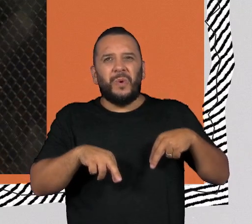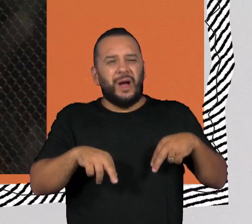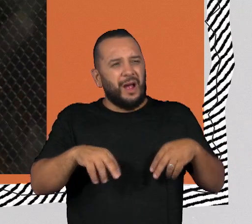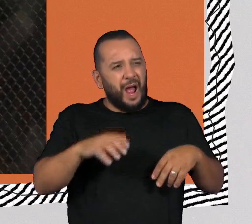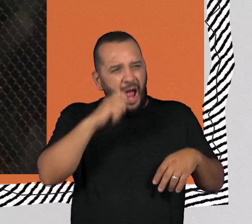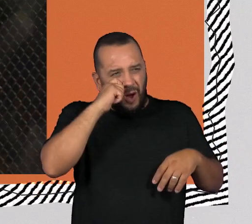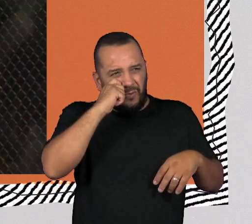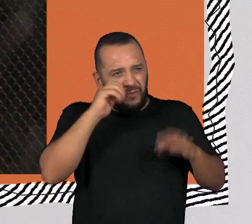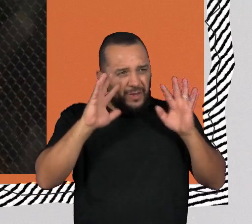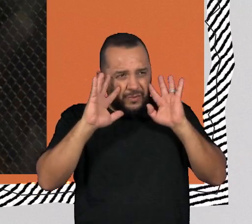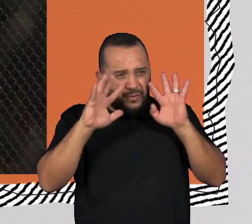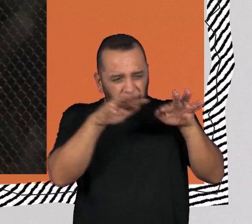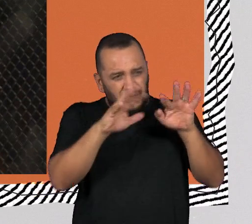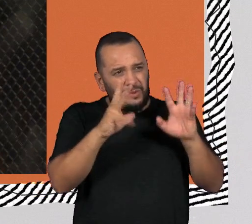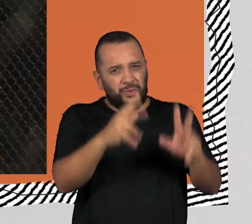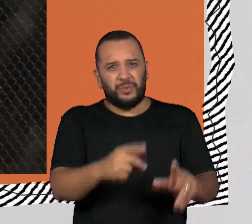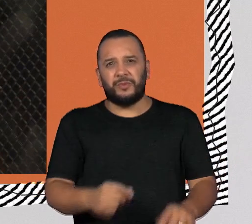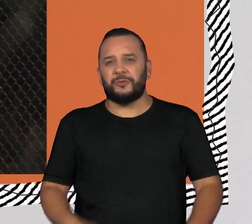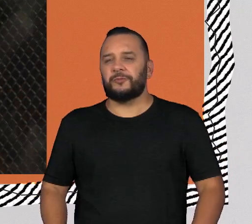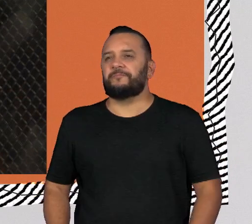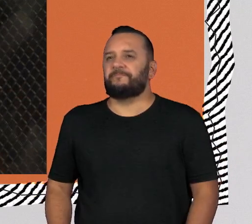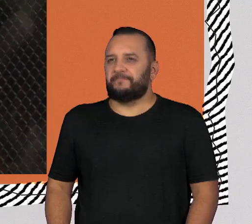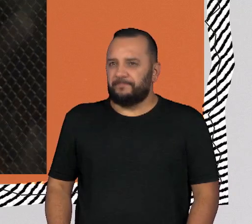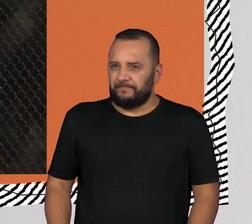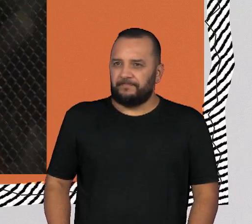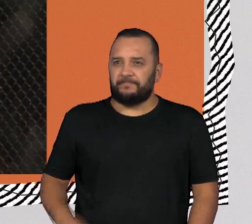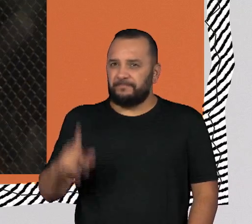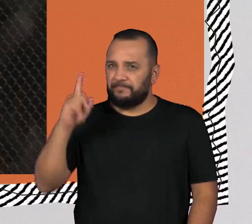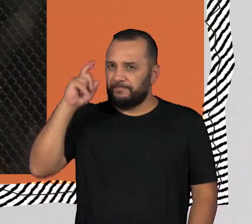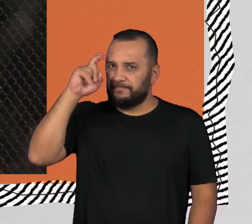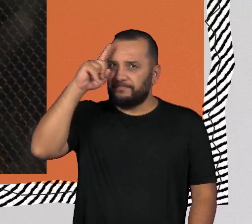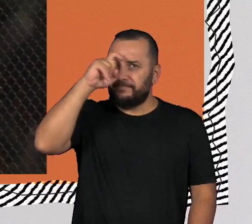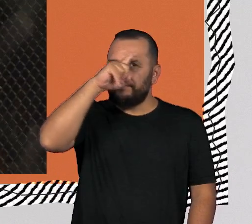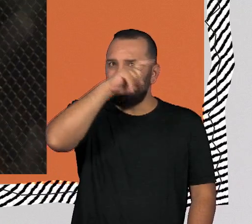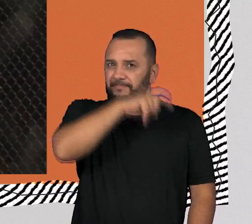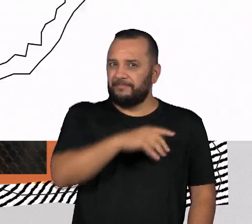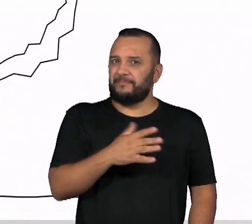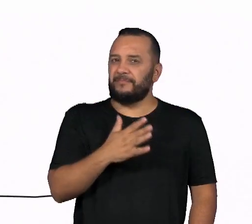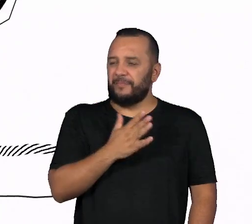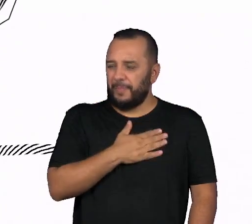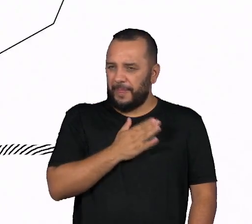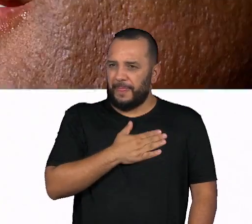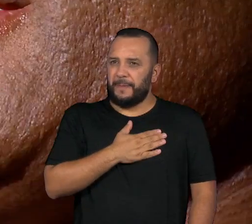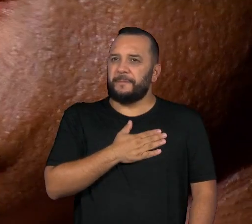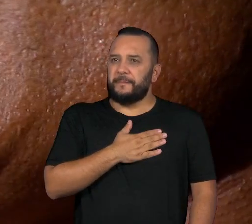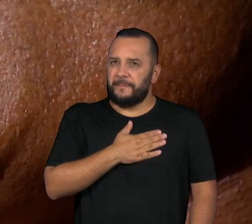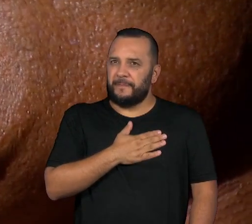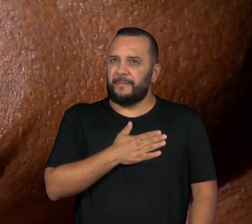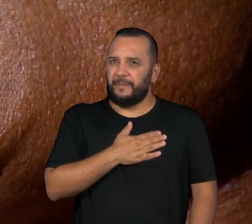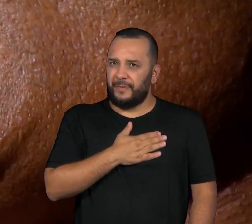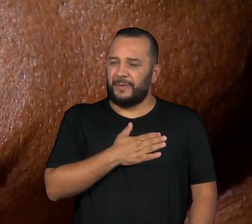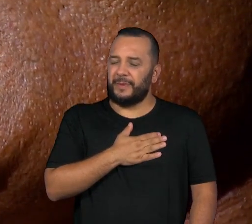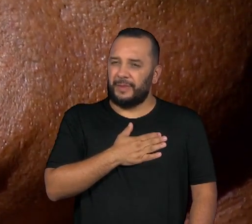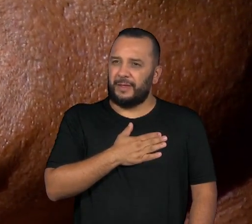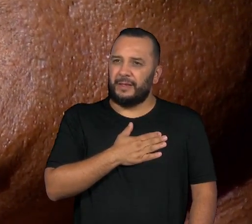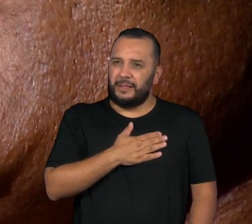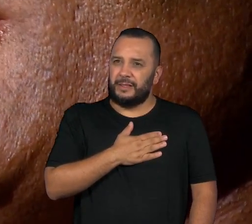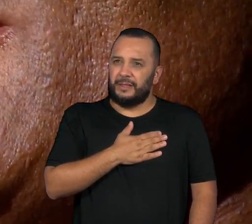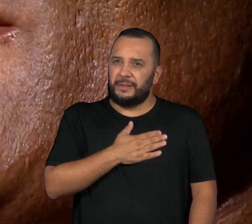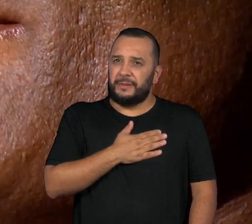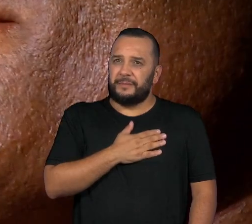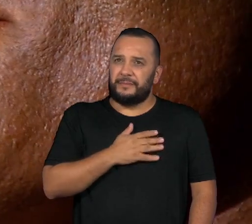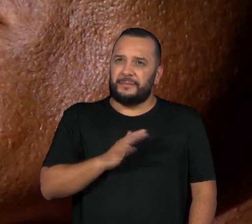vivo, com todo mundo vendo? Foi difícil, mas foi